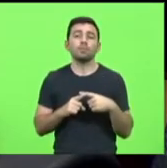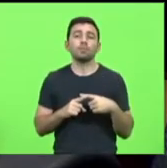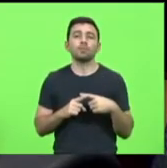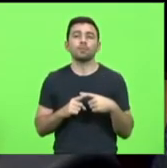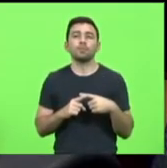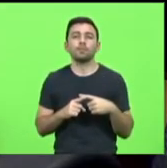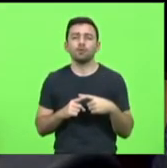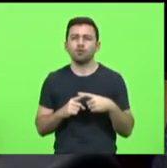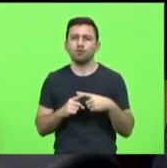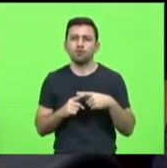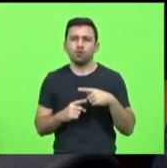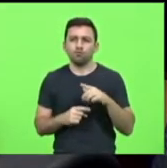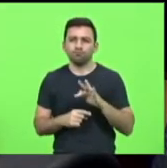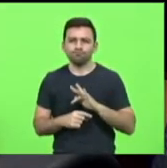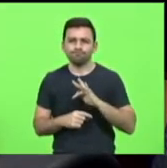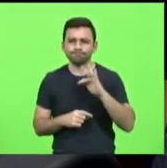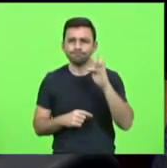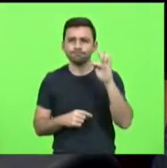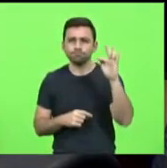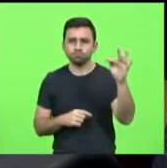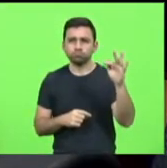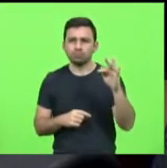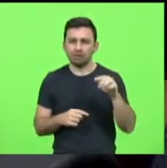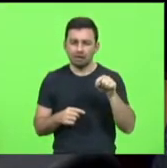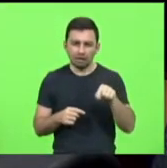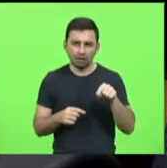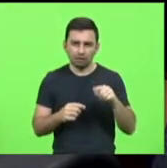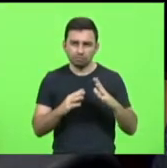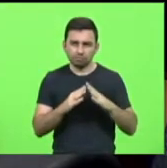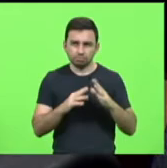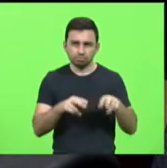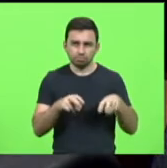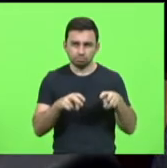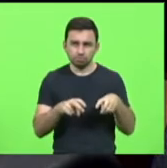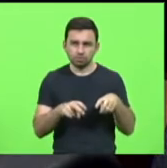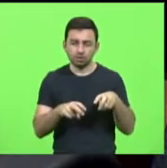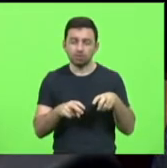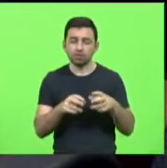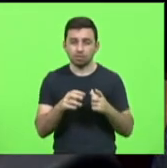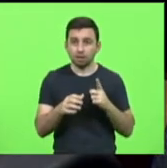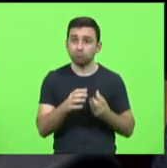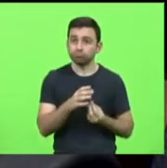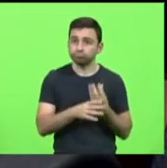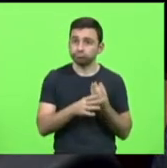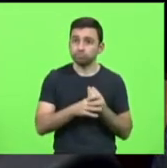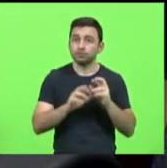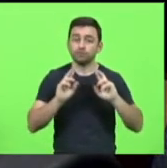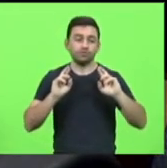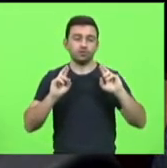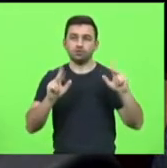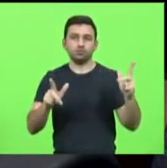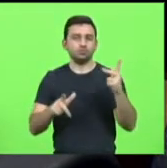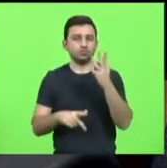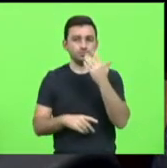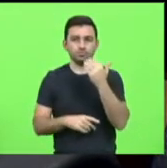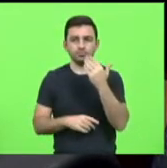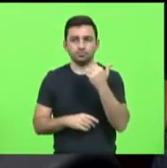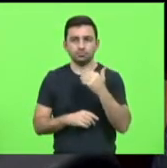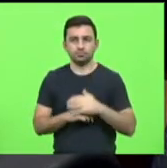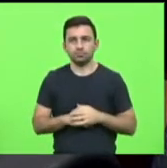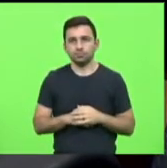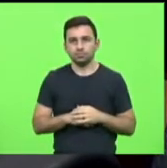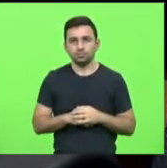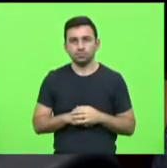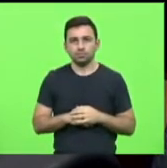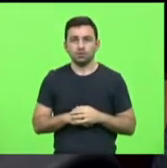o futuro da pequena propriedade ele passa por uma produção diferenciada de alimentos. E aí